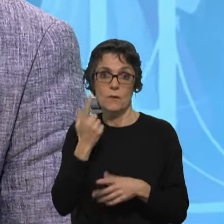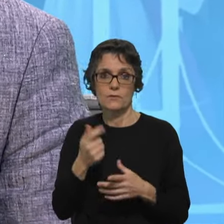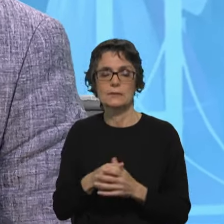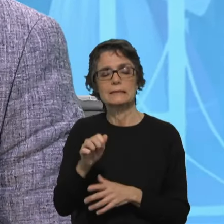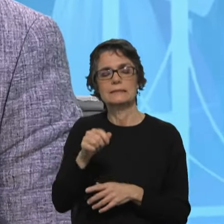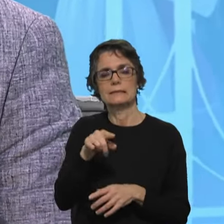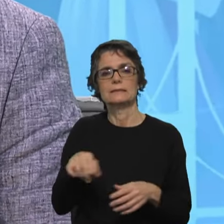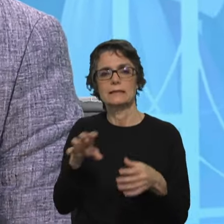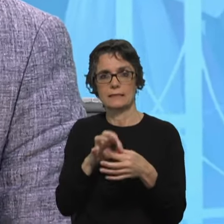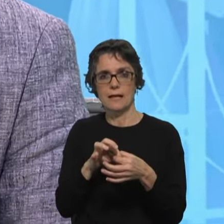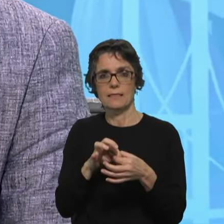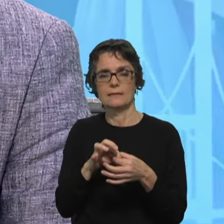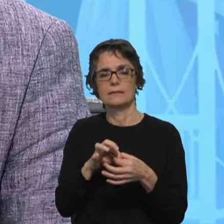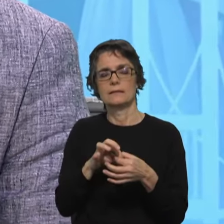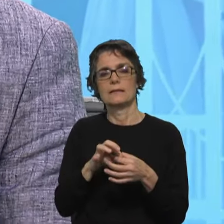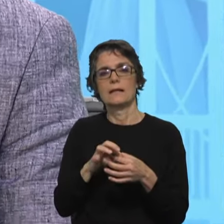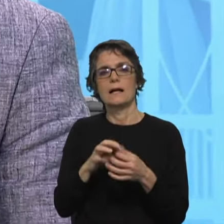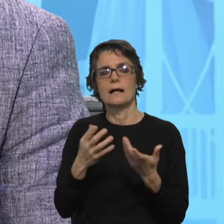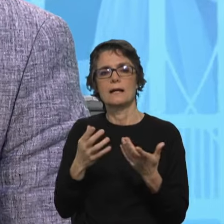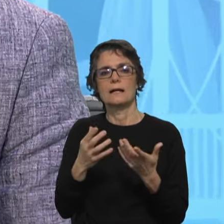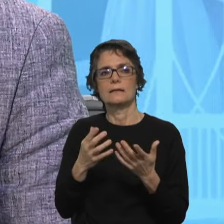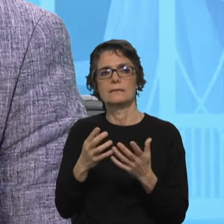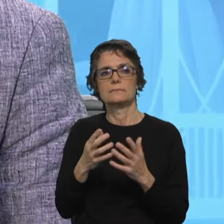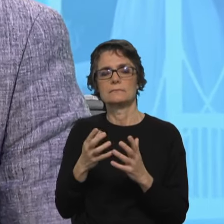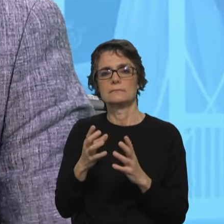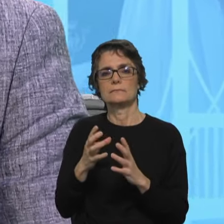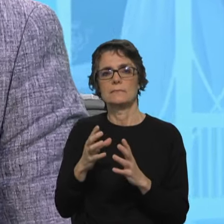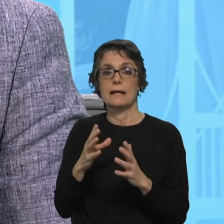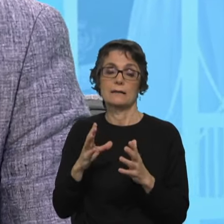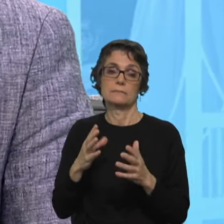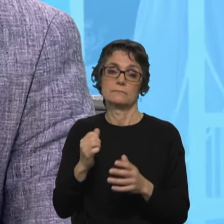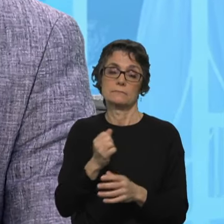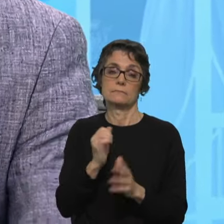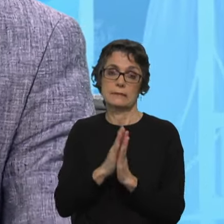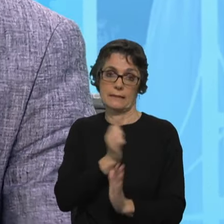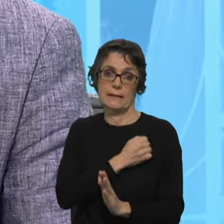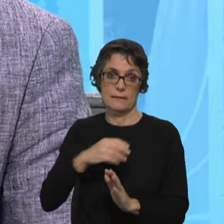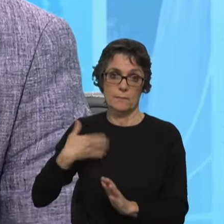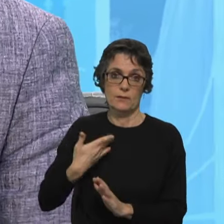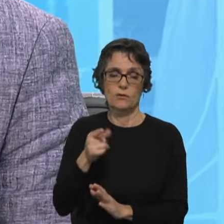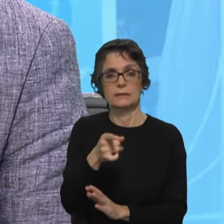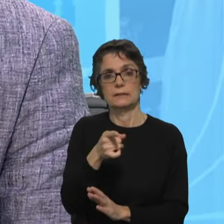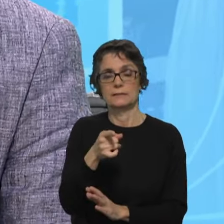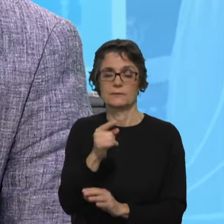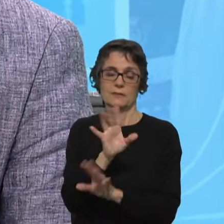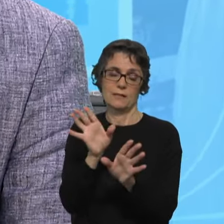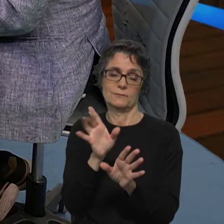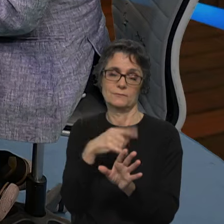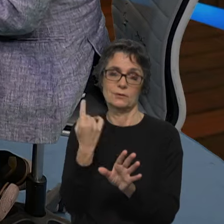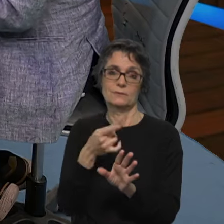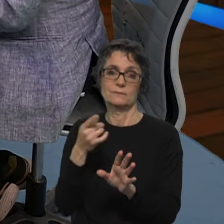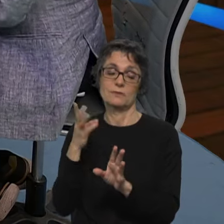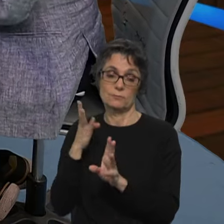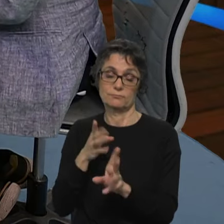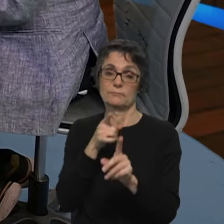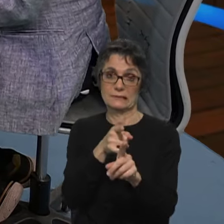estatutos da Santa Casa da Misericórdia. Portanto, onde vemos uma Santa Casa da Misericórdia, vemos de certeza uma procissão das